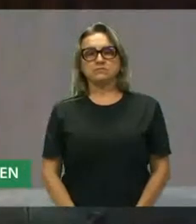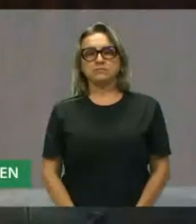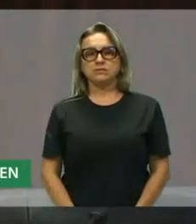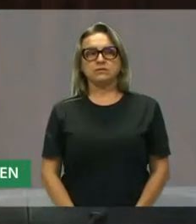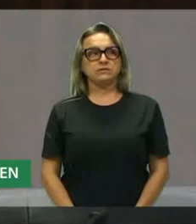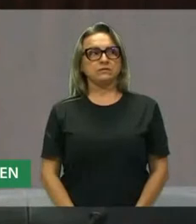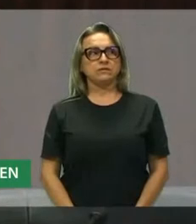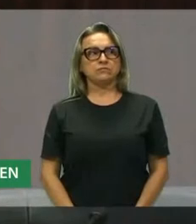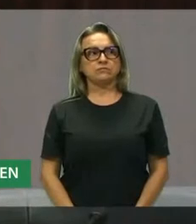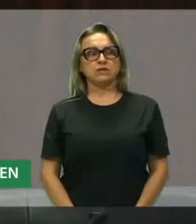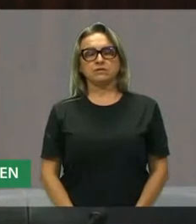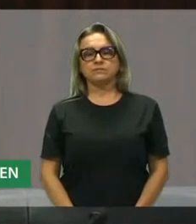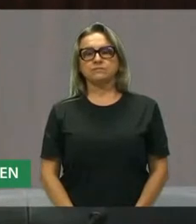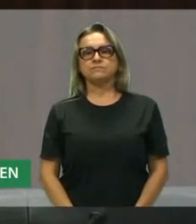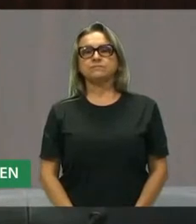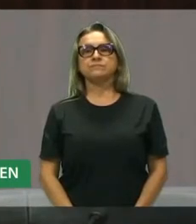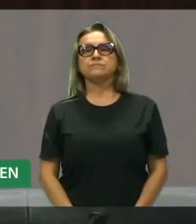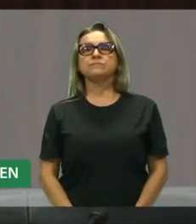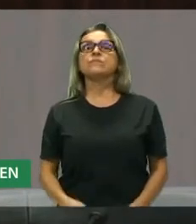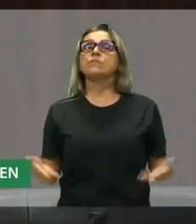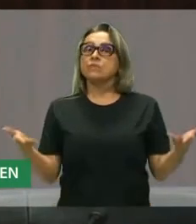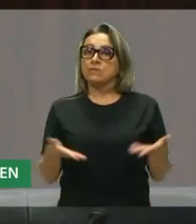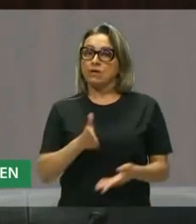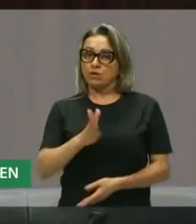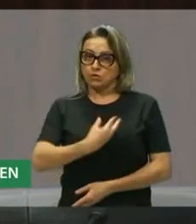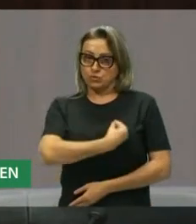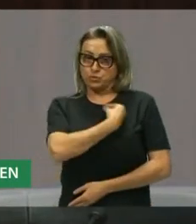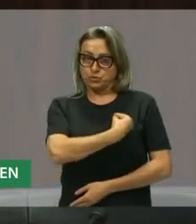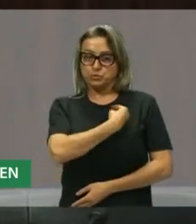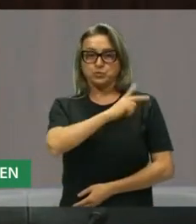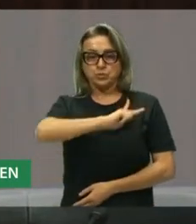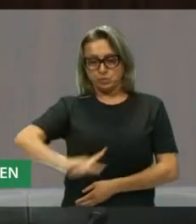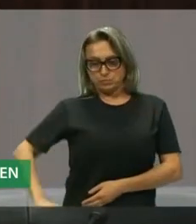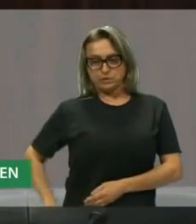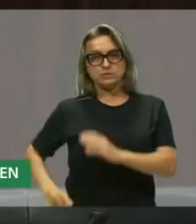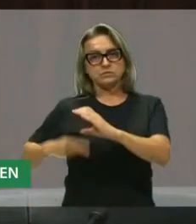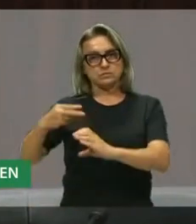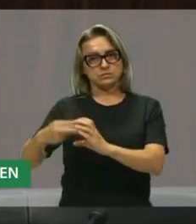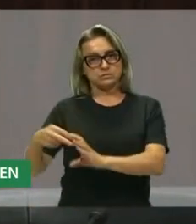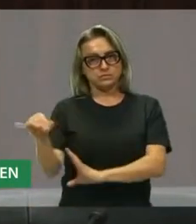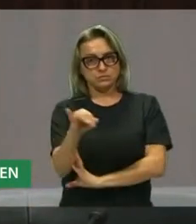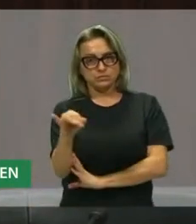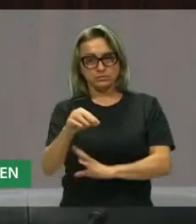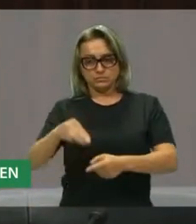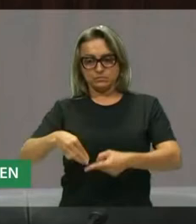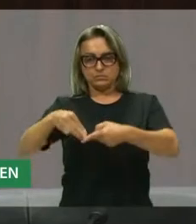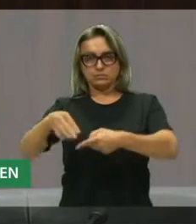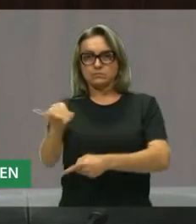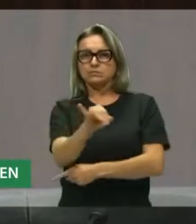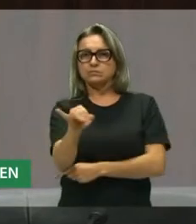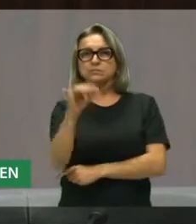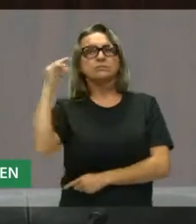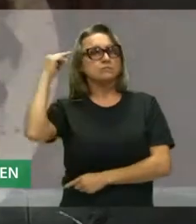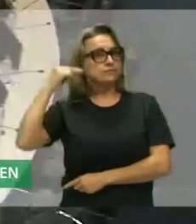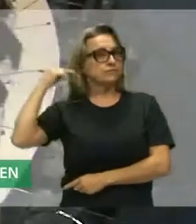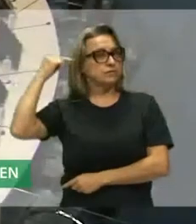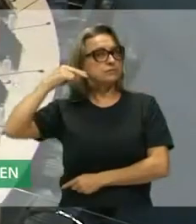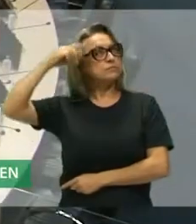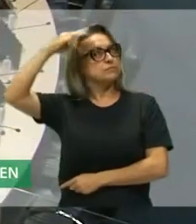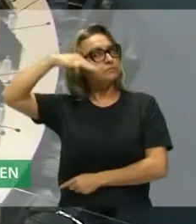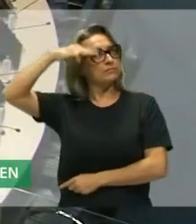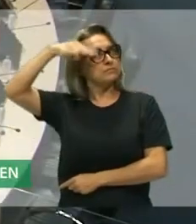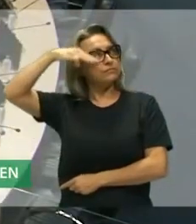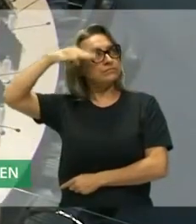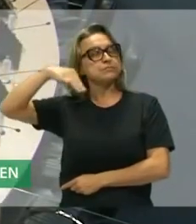Aqui já constituída a mesa, o excelentíssimo senhor presidente da Câmara de Vereadores do município de Itajaí, vereador Marcelo Werner.